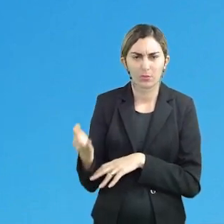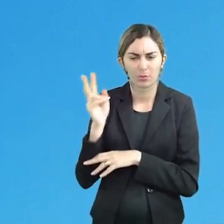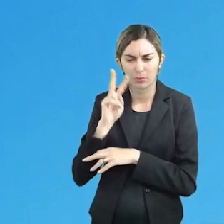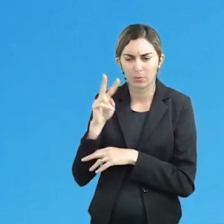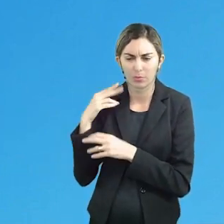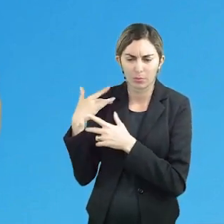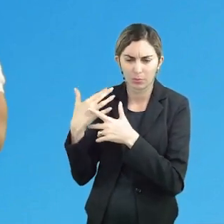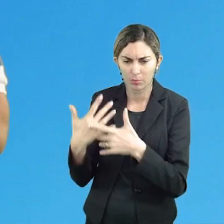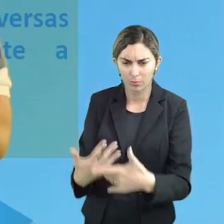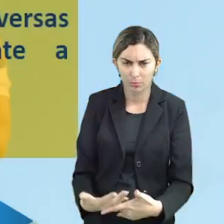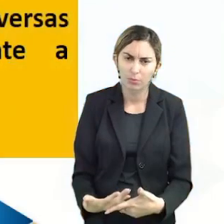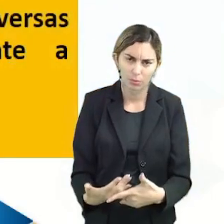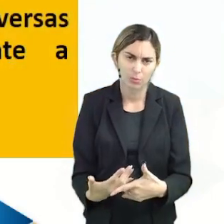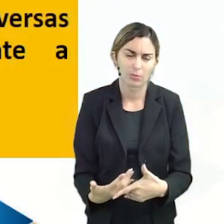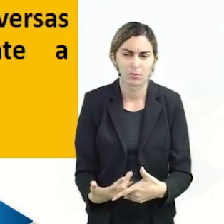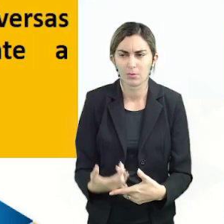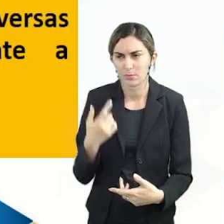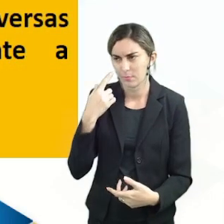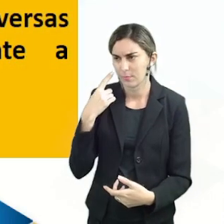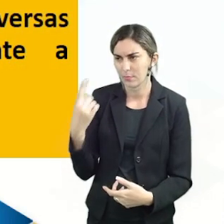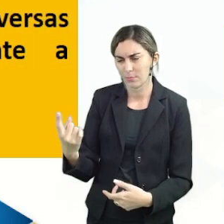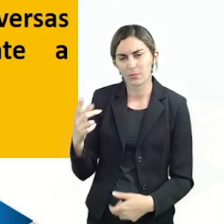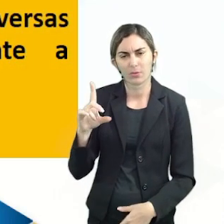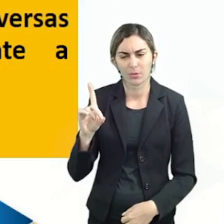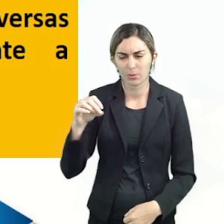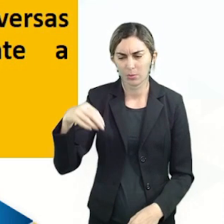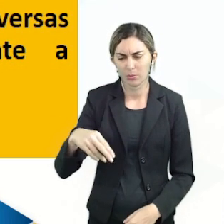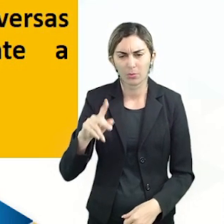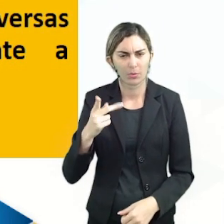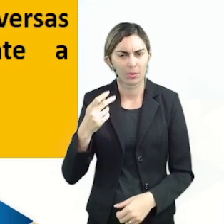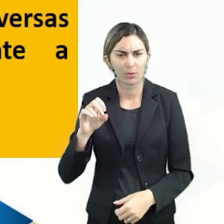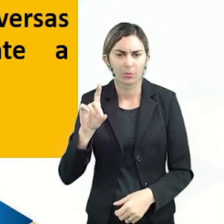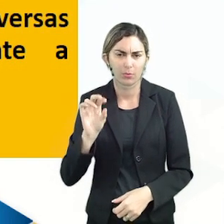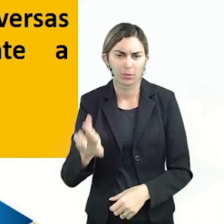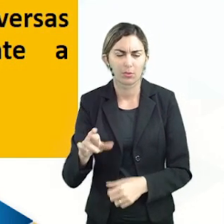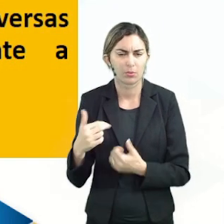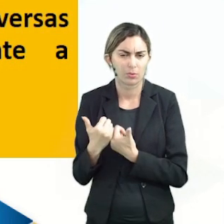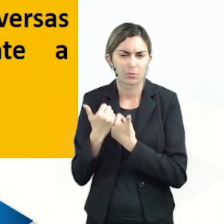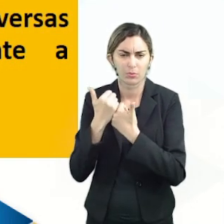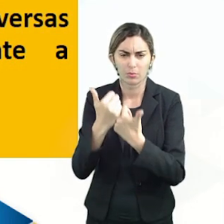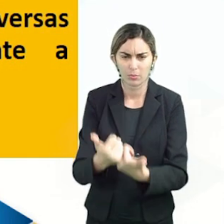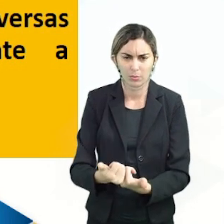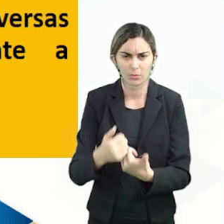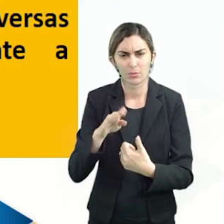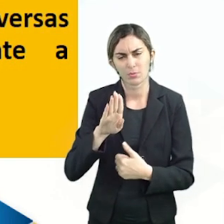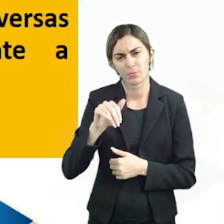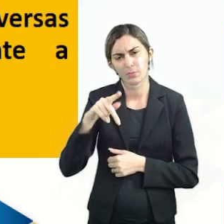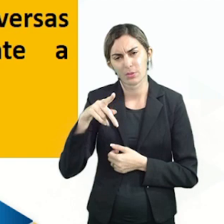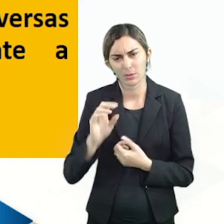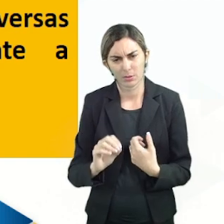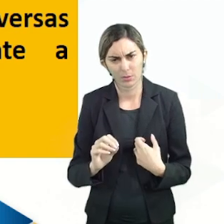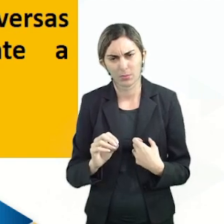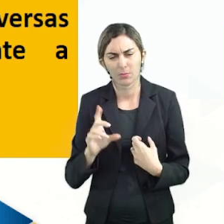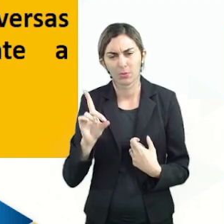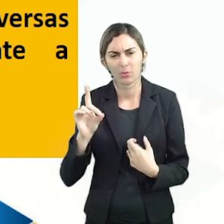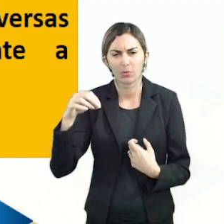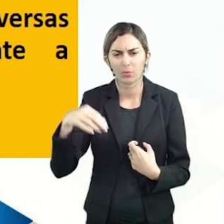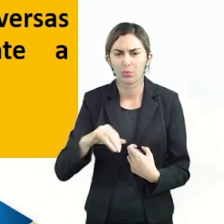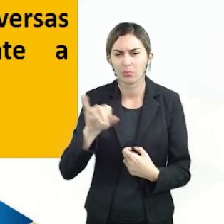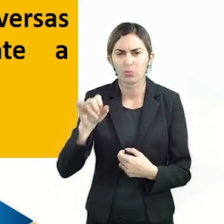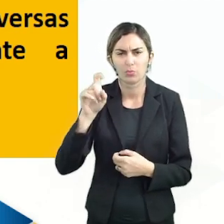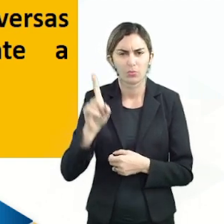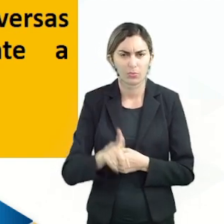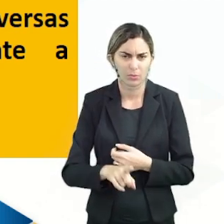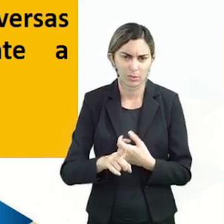história. Acompanhe ainda esse ponto. Dom Helder foi substituído pelo bispo, certo? Dom José